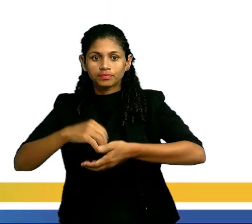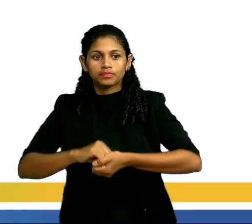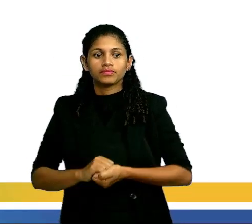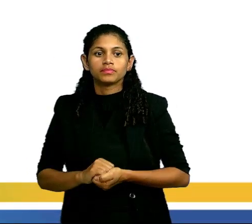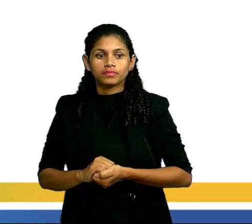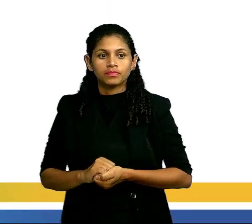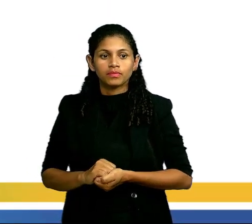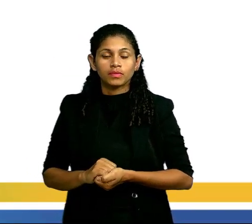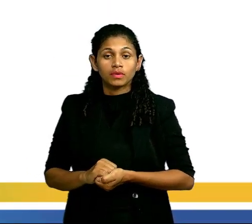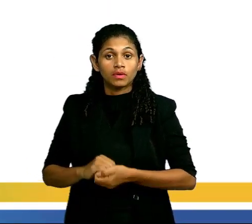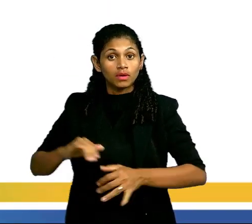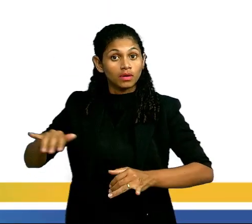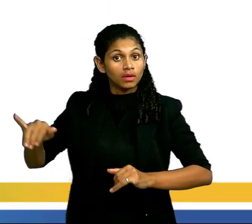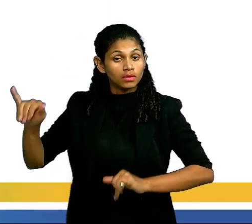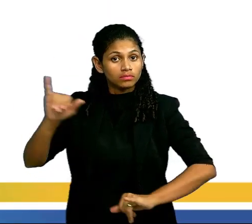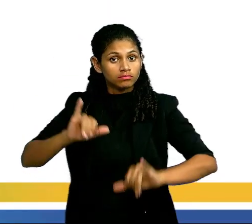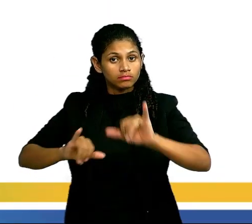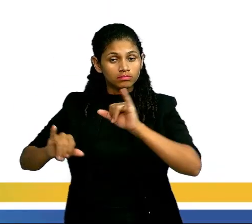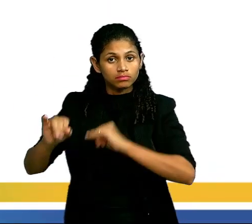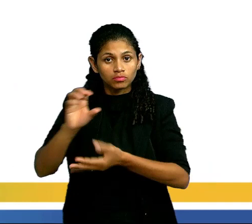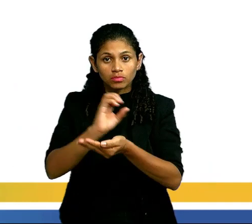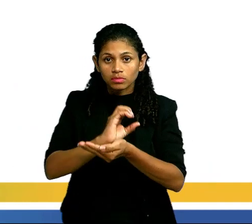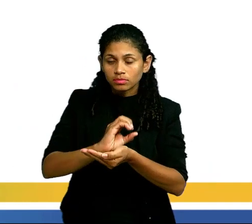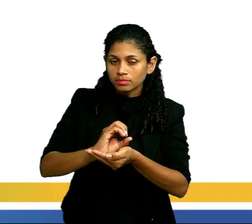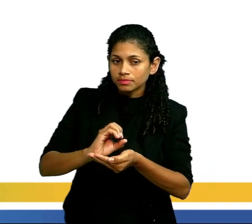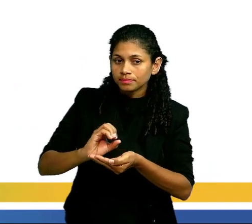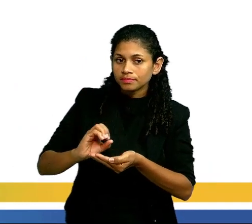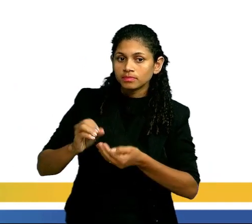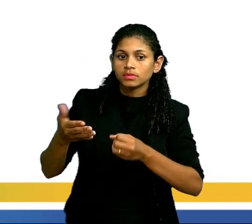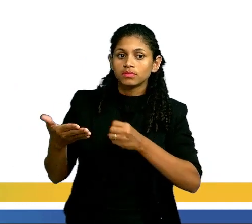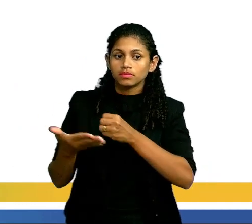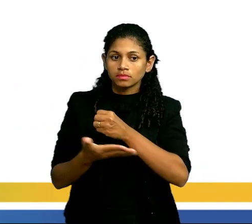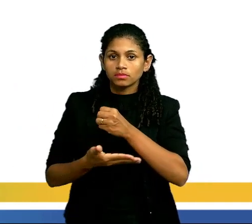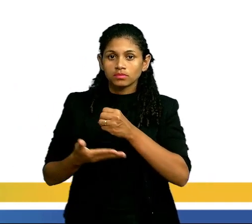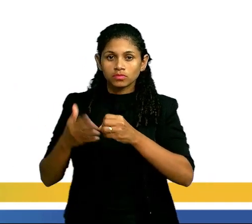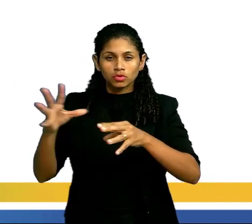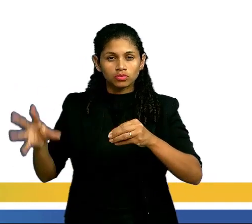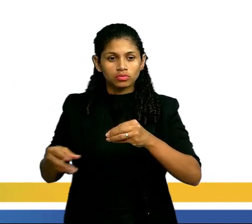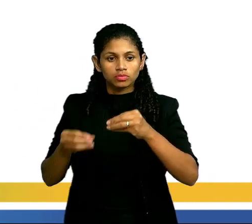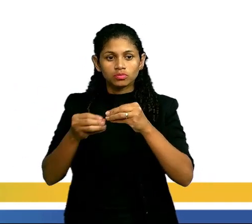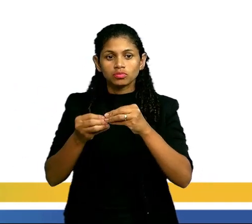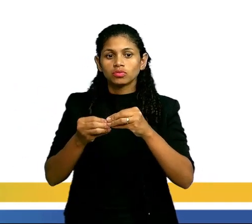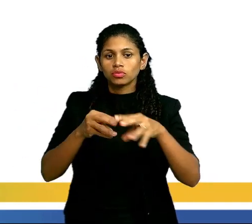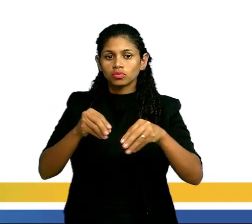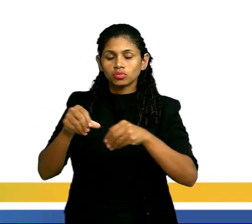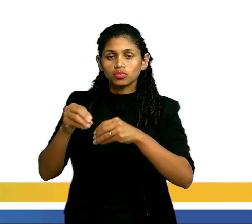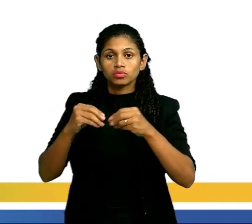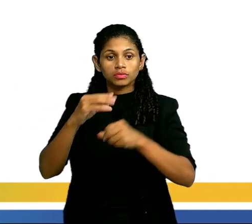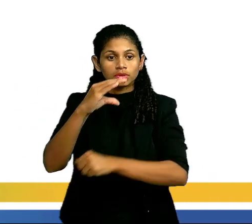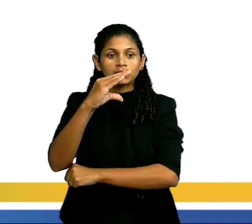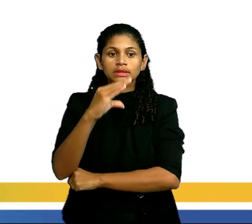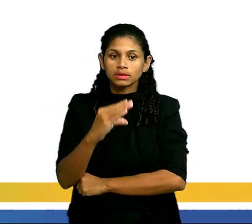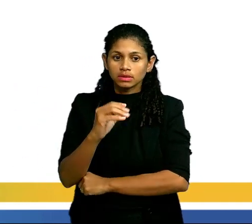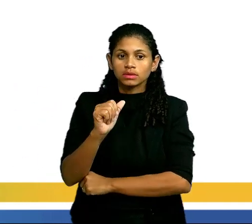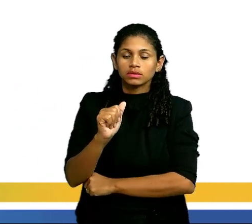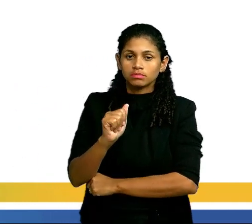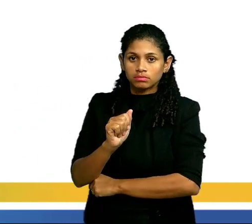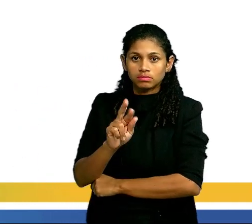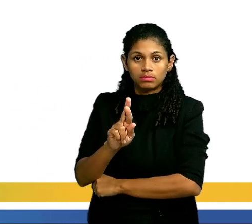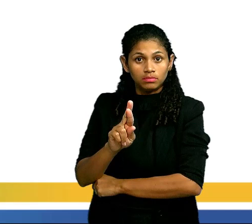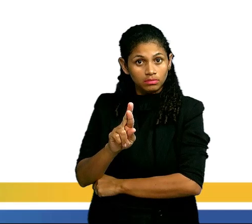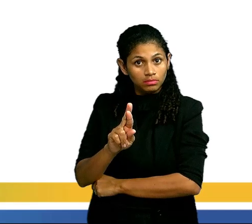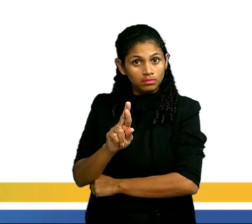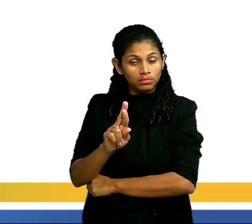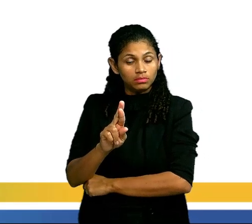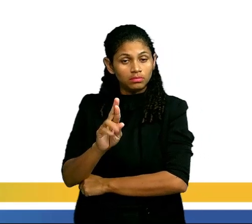química orgânica ela vai ser formada majoritariamente por átomos de carbono, onde os seus átomos de carbono eles podem ali